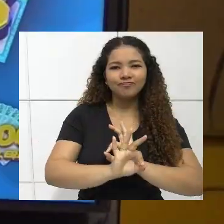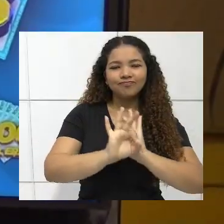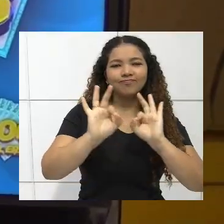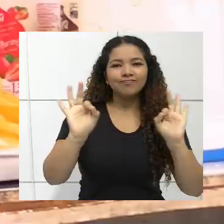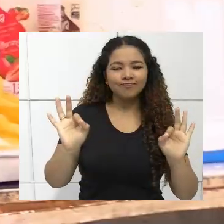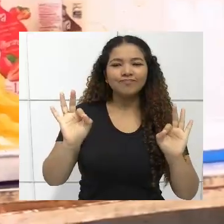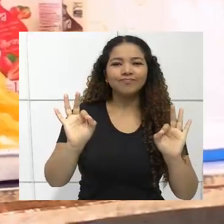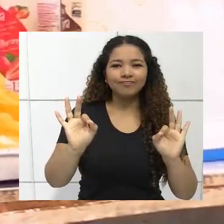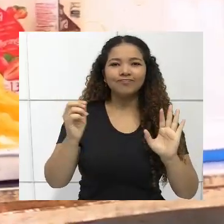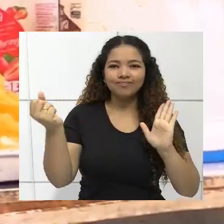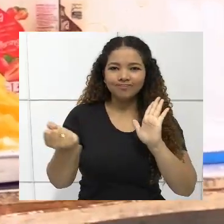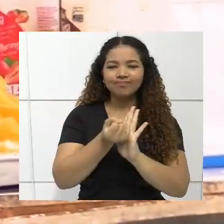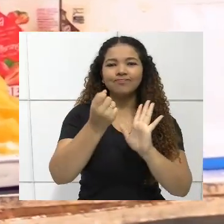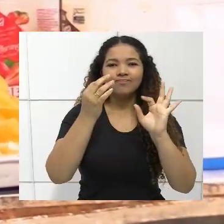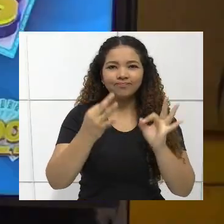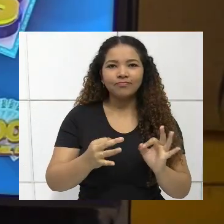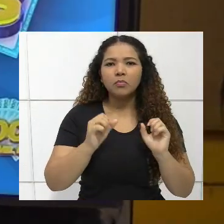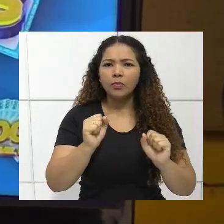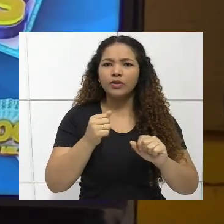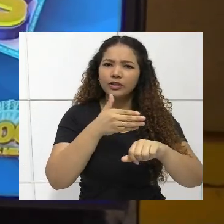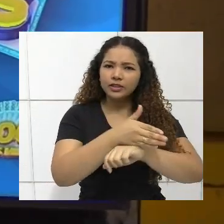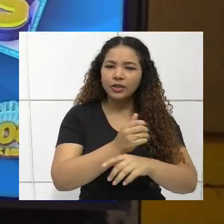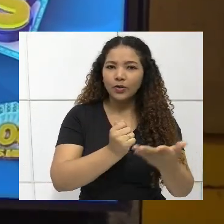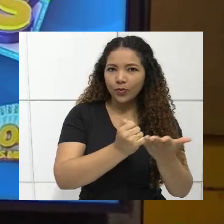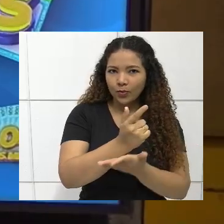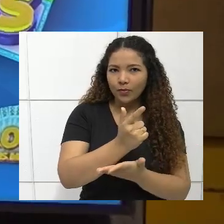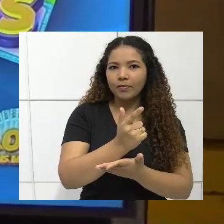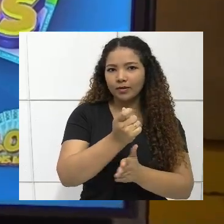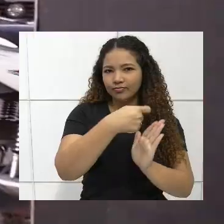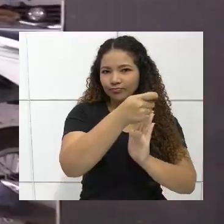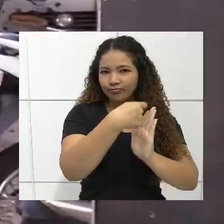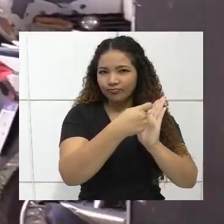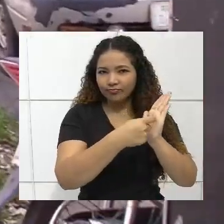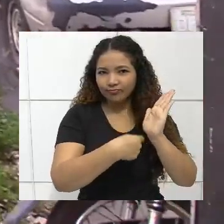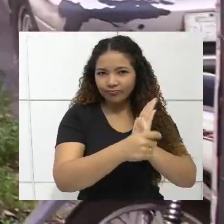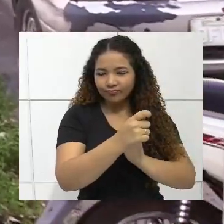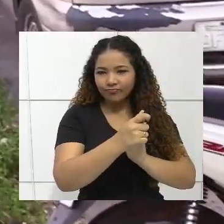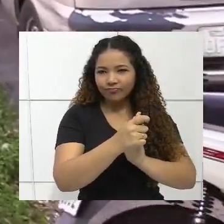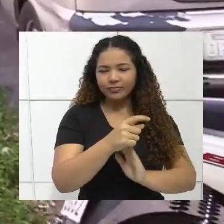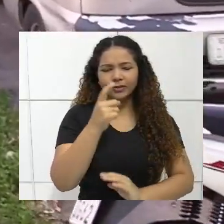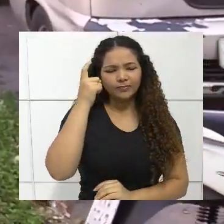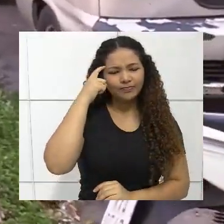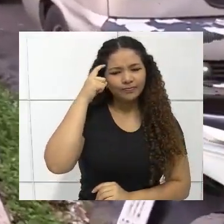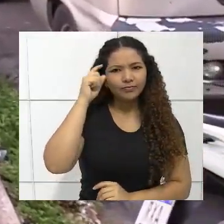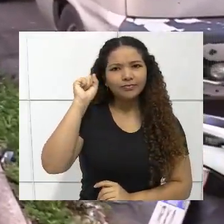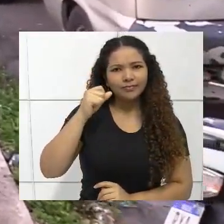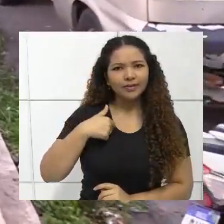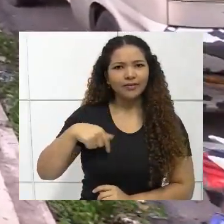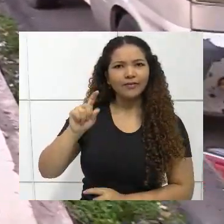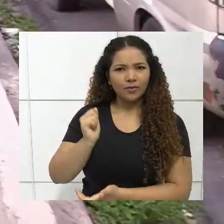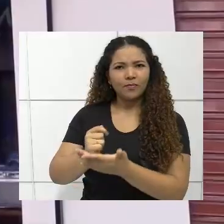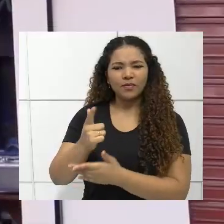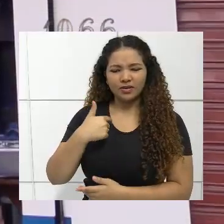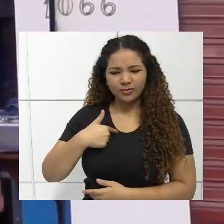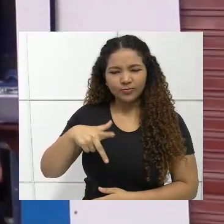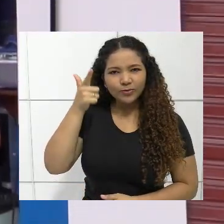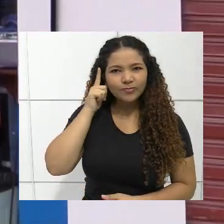vem selada. Vá, aproveite, compre logo a sua cartela no vendedor mais próximo. É que eu vou comprar minha cartela do Mega Show de Prêmio que eu vou ganhar essa